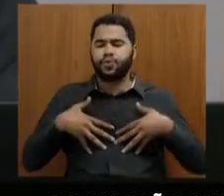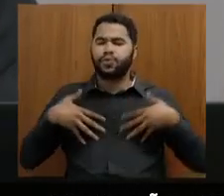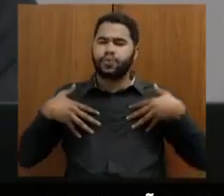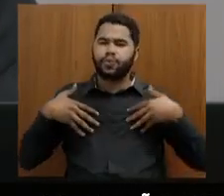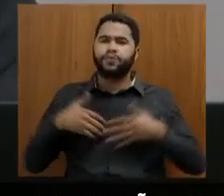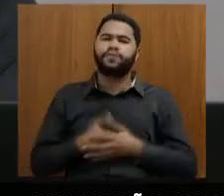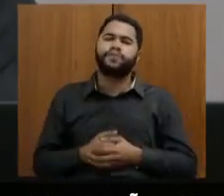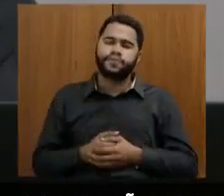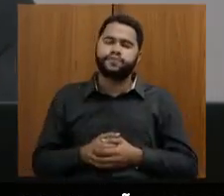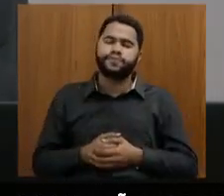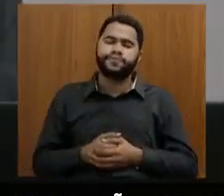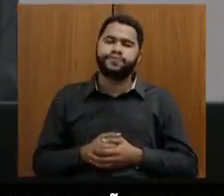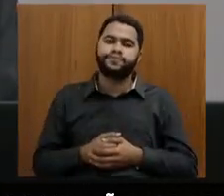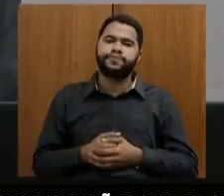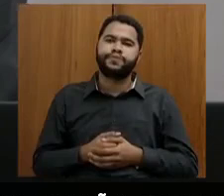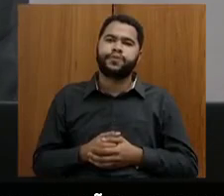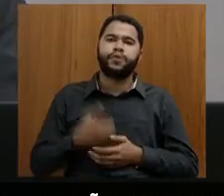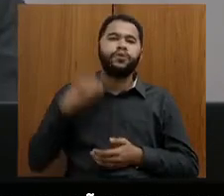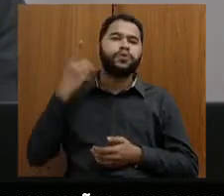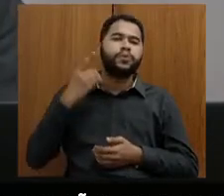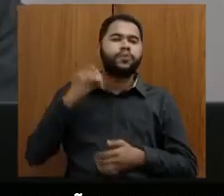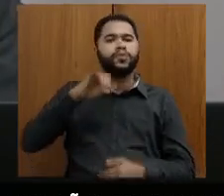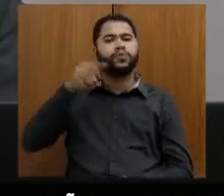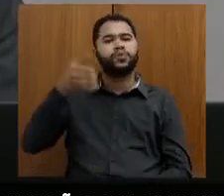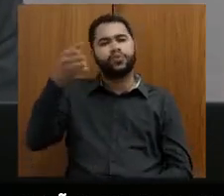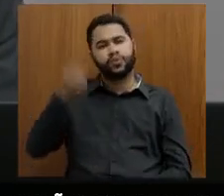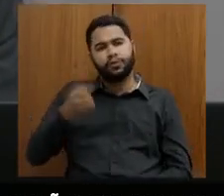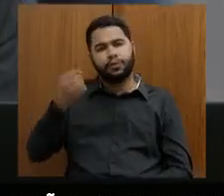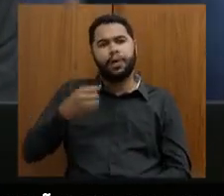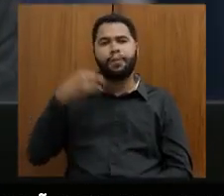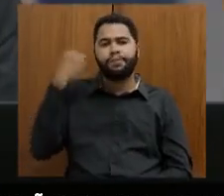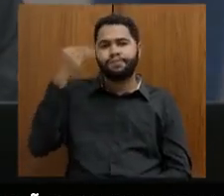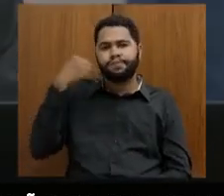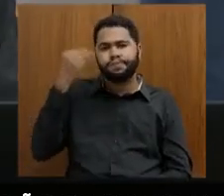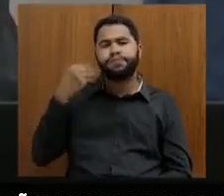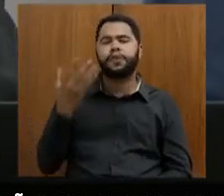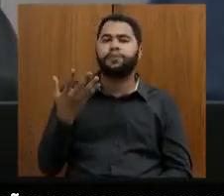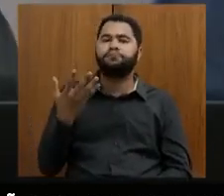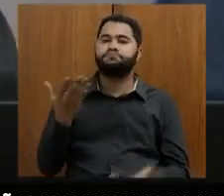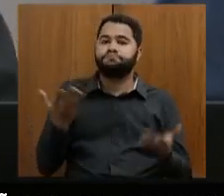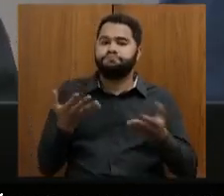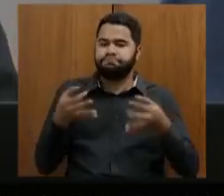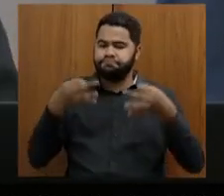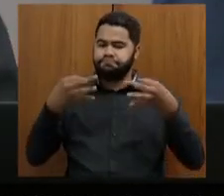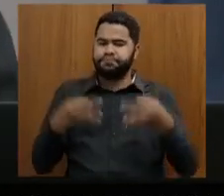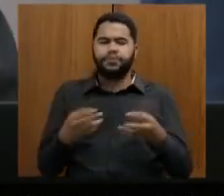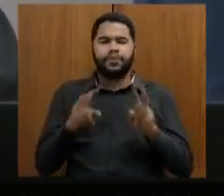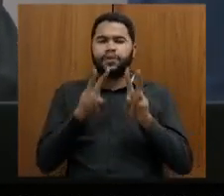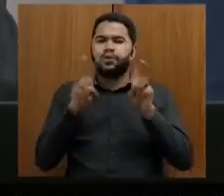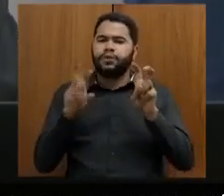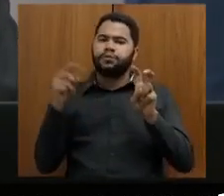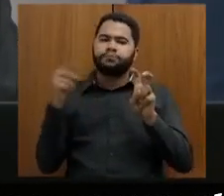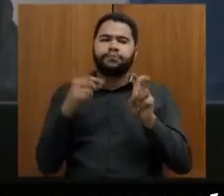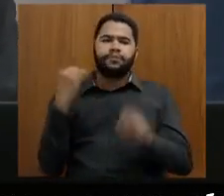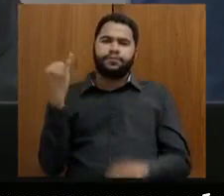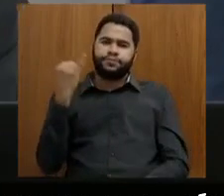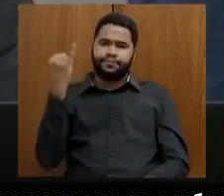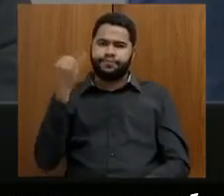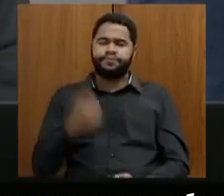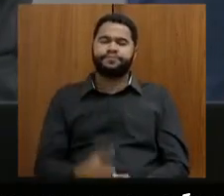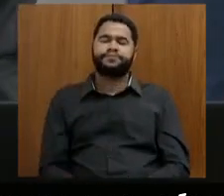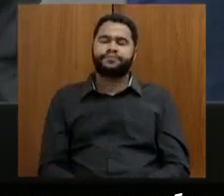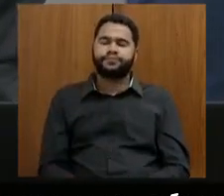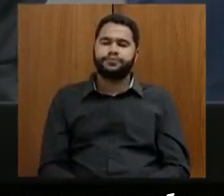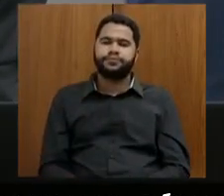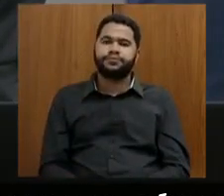é o deputado João Leite mais uma vez pela experiência pela sensatez aborda um tema muito importante Comandante